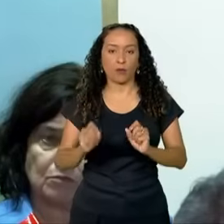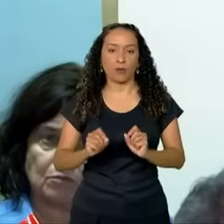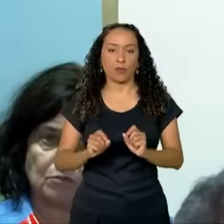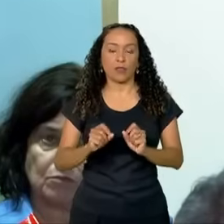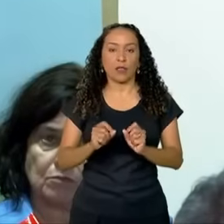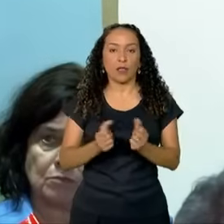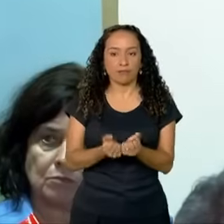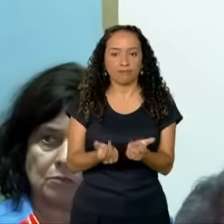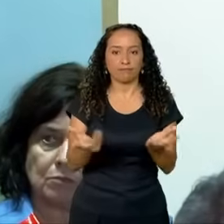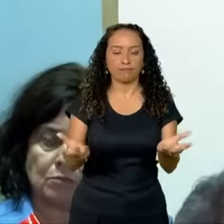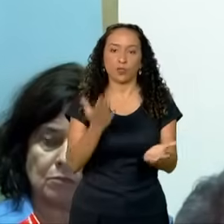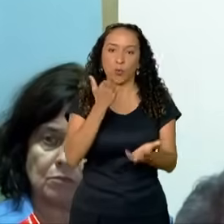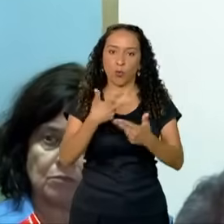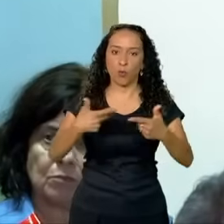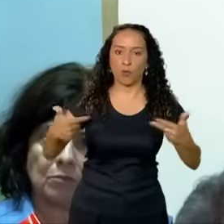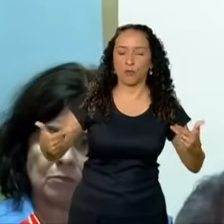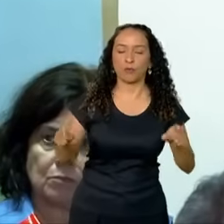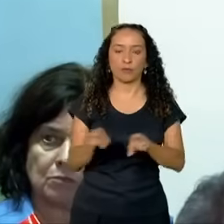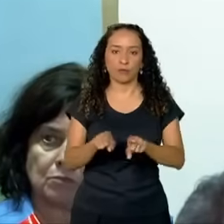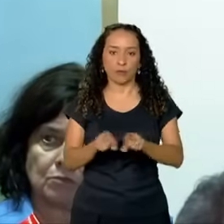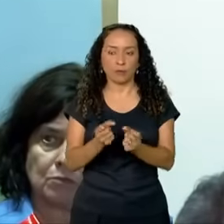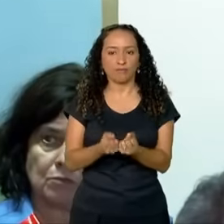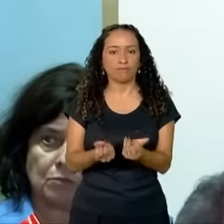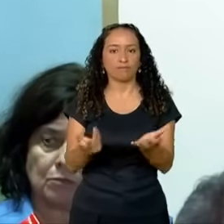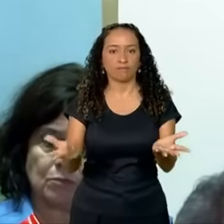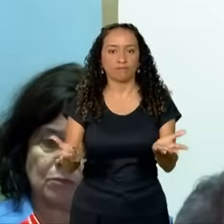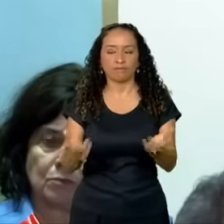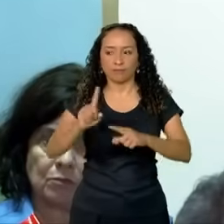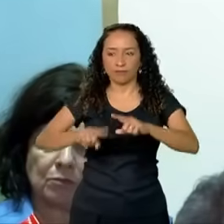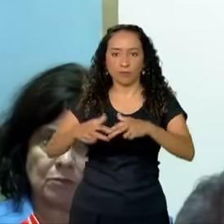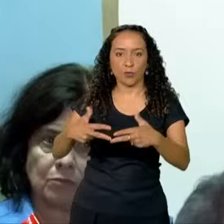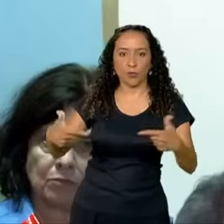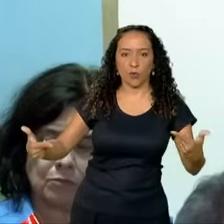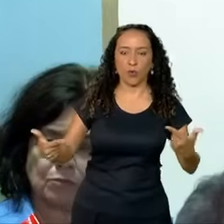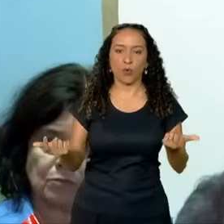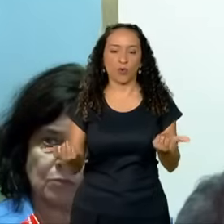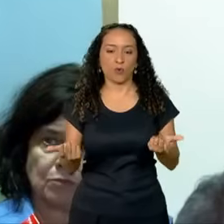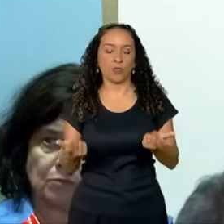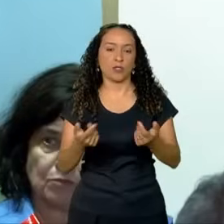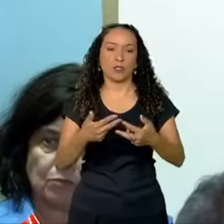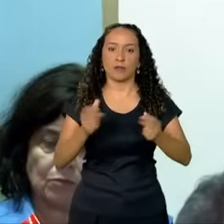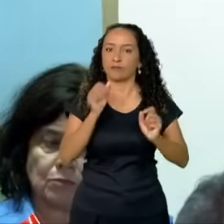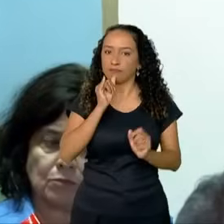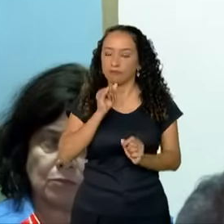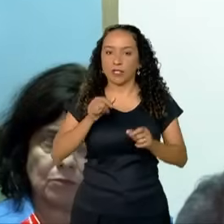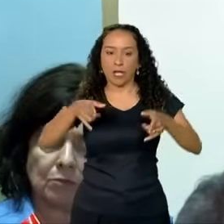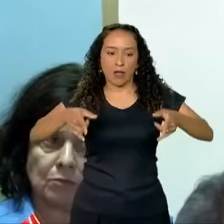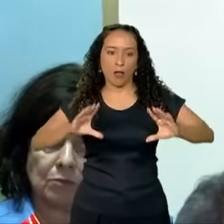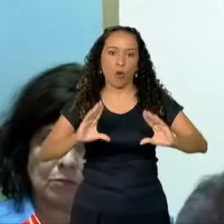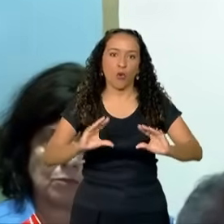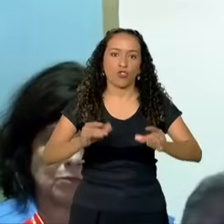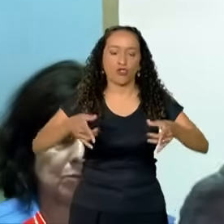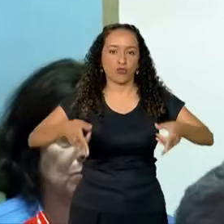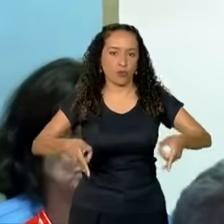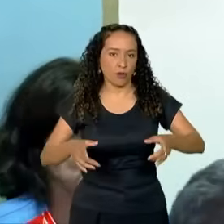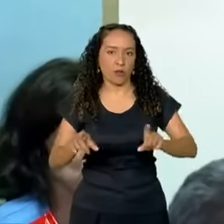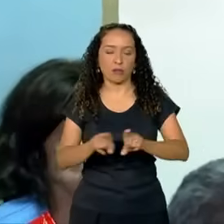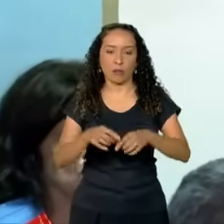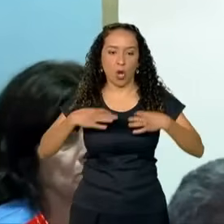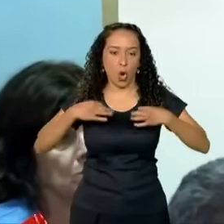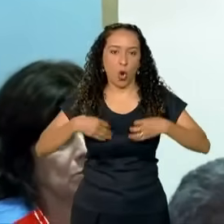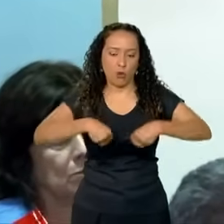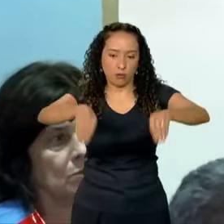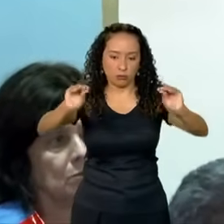a distribuição de alimentação, a distribuição dos donativos em termos de cama, de colchões, roupa de